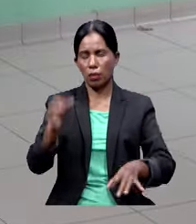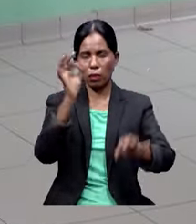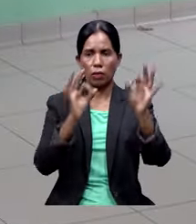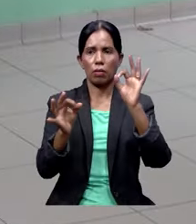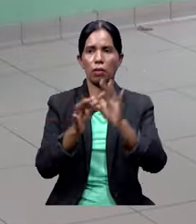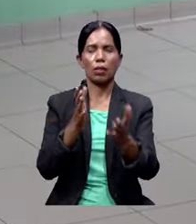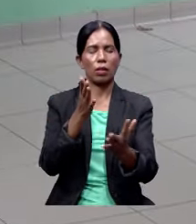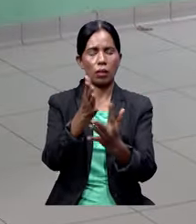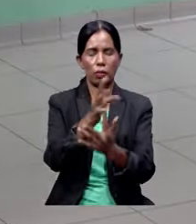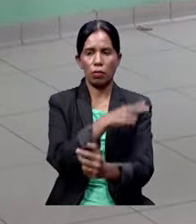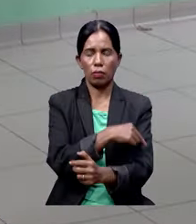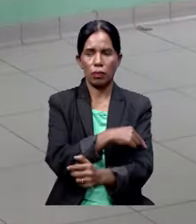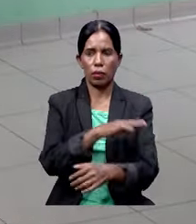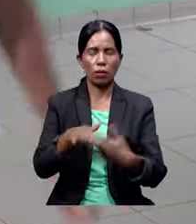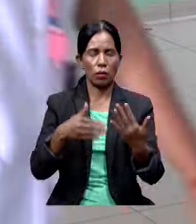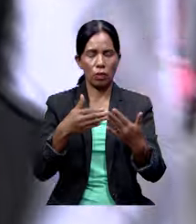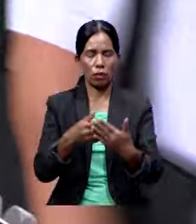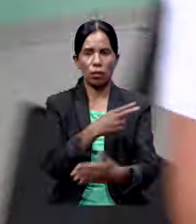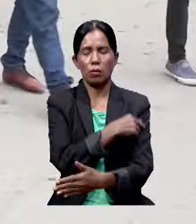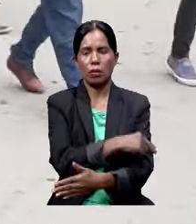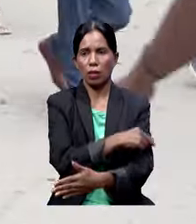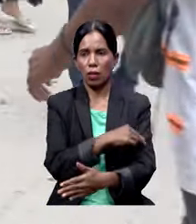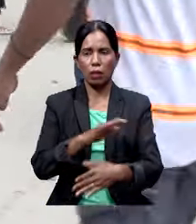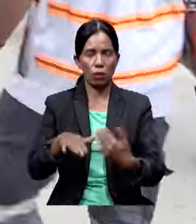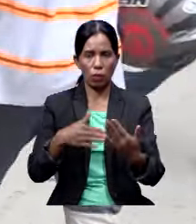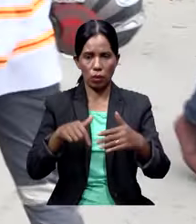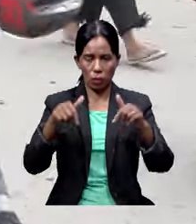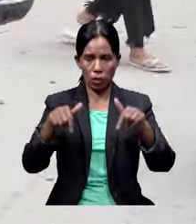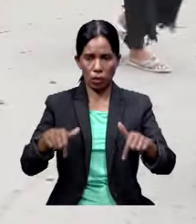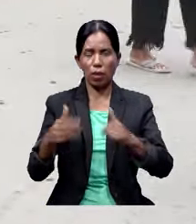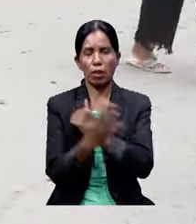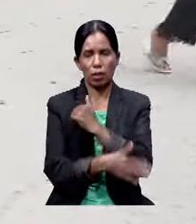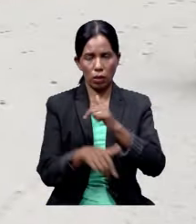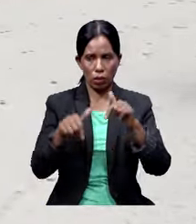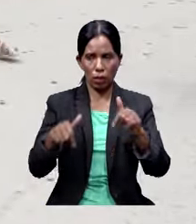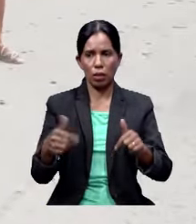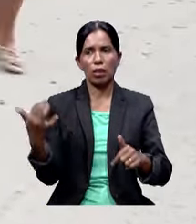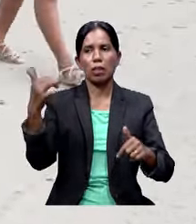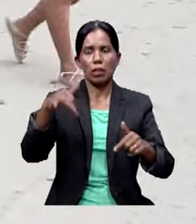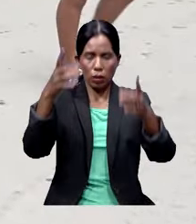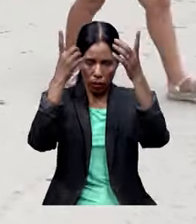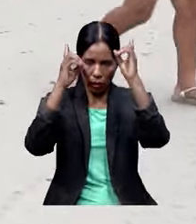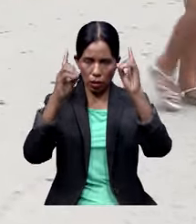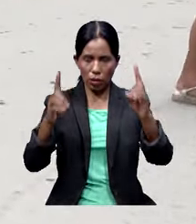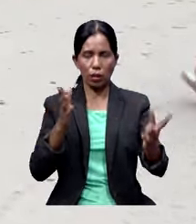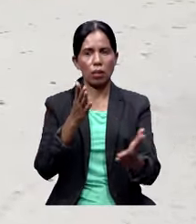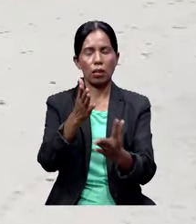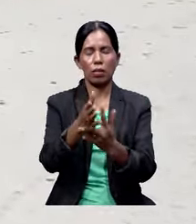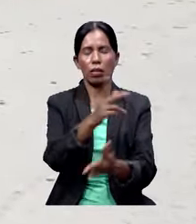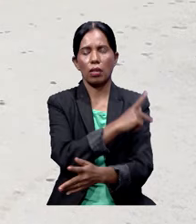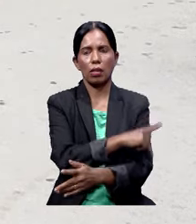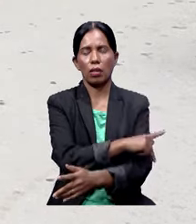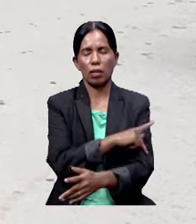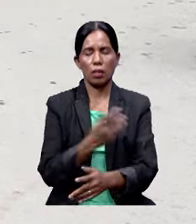tu acesso ba hospital, centro no posto saúde sira e a nação idane, no sira decide a tua acesso ba clínica